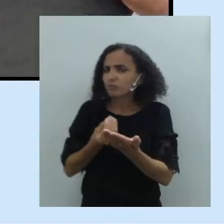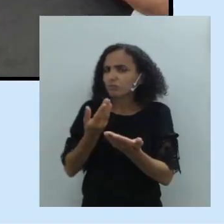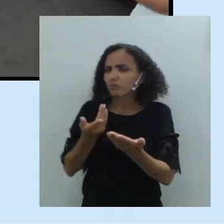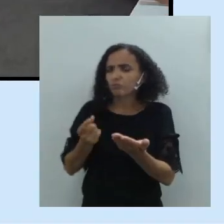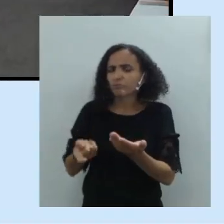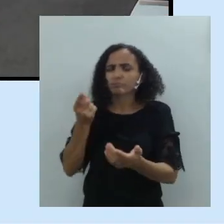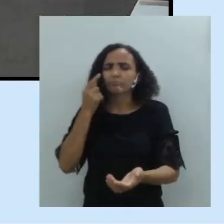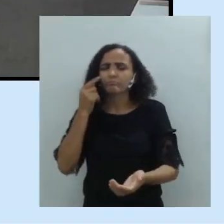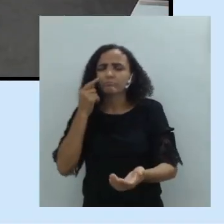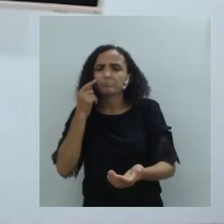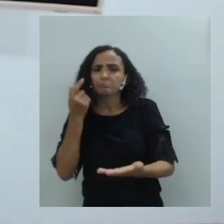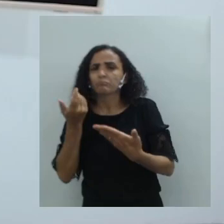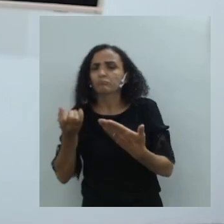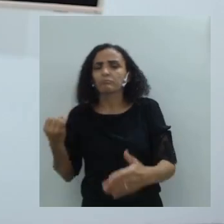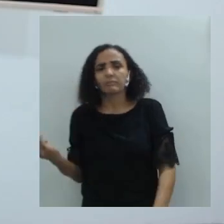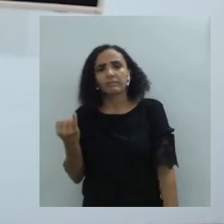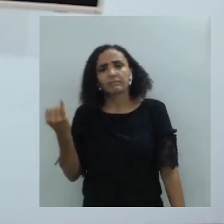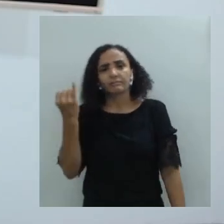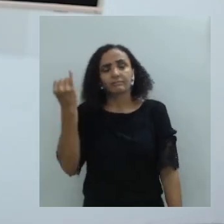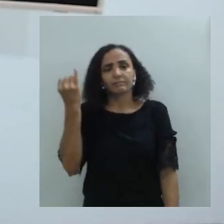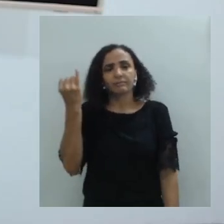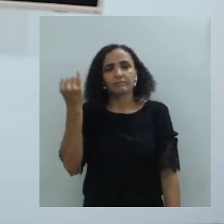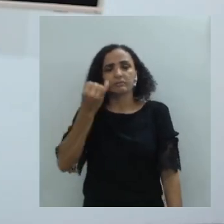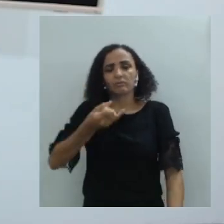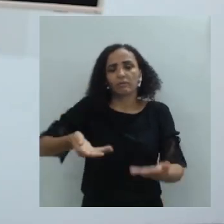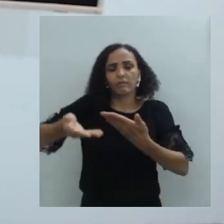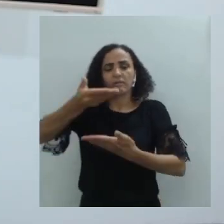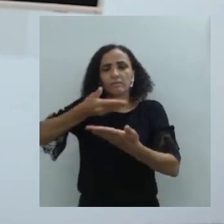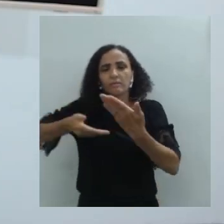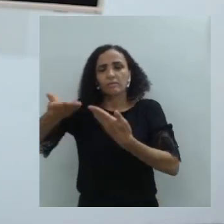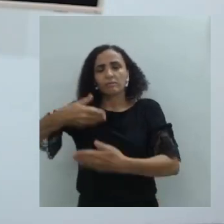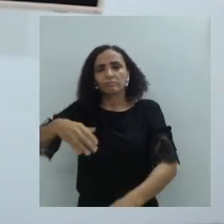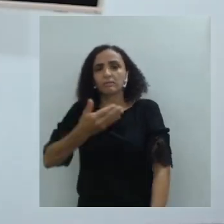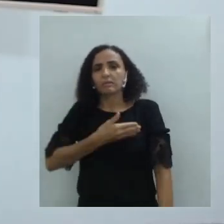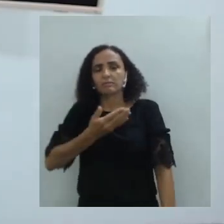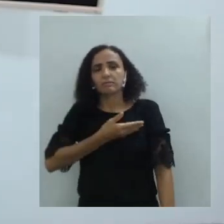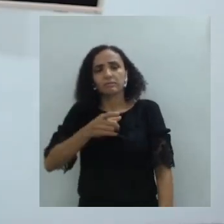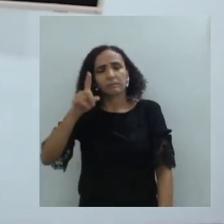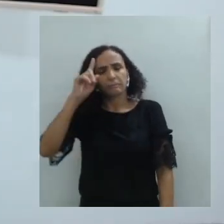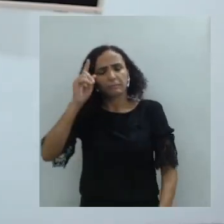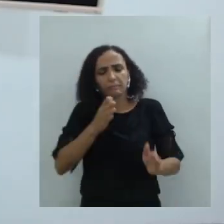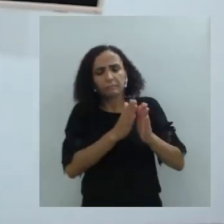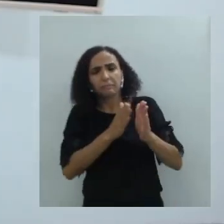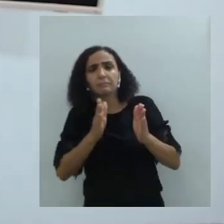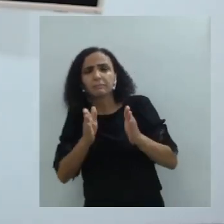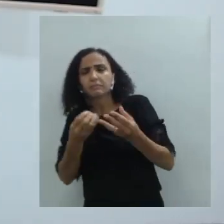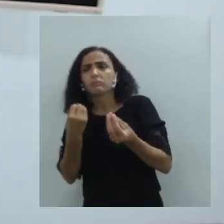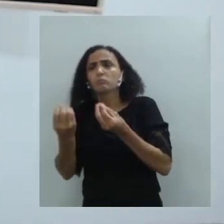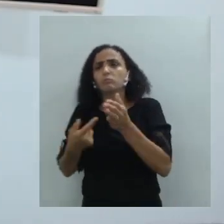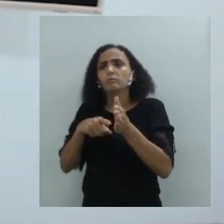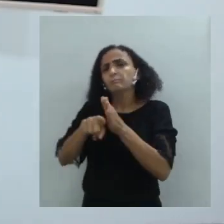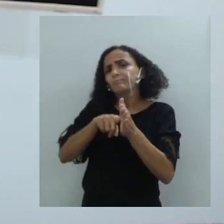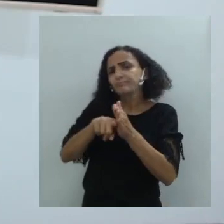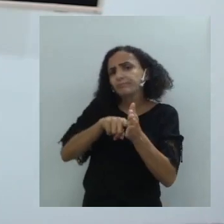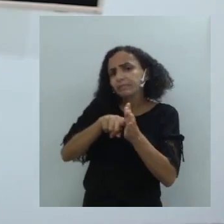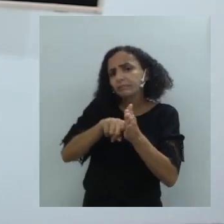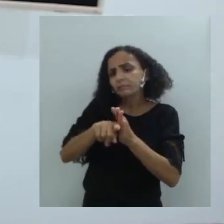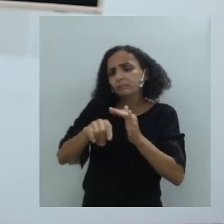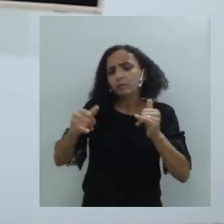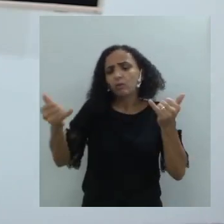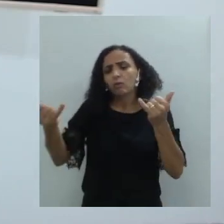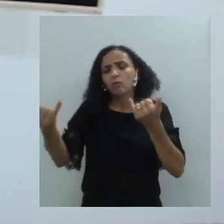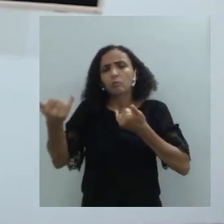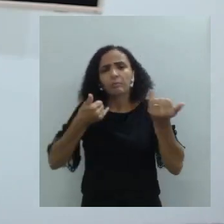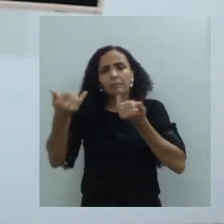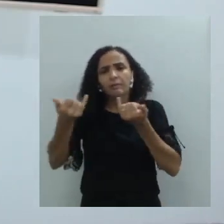consigam observar, dialogue com seus amigos no dia a dia, procurem saber das informações, procurem